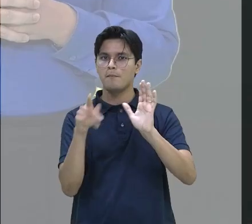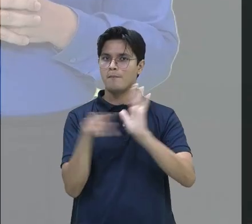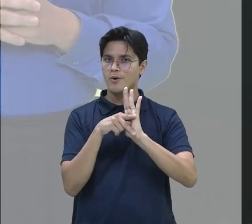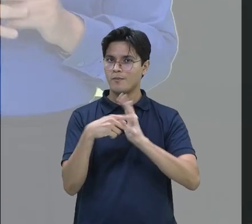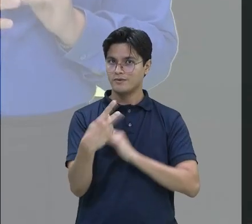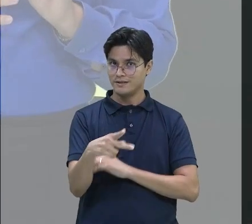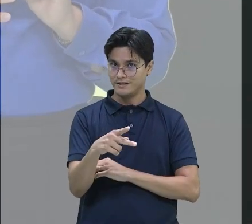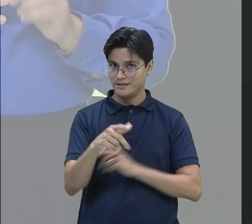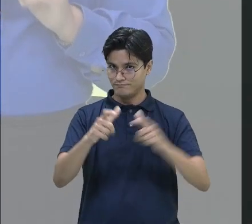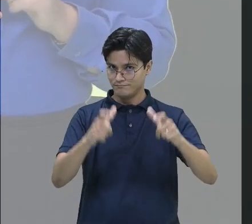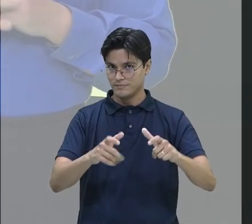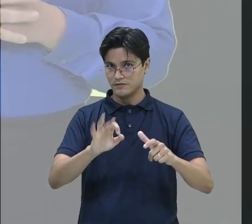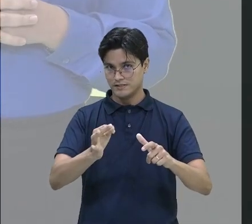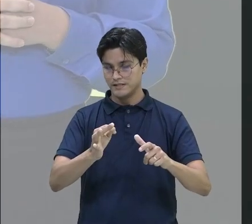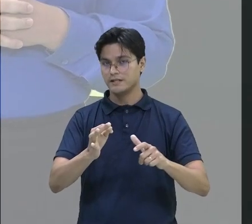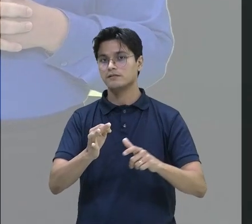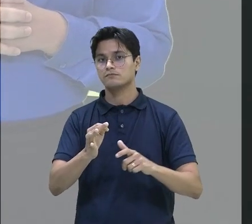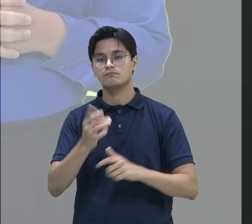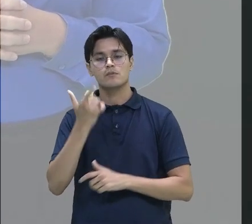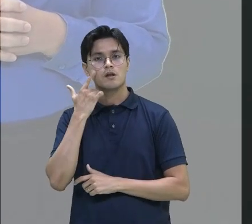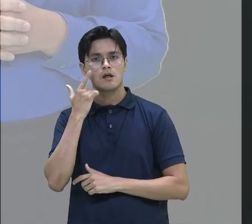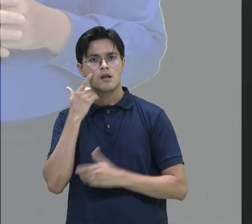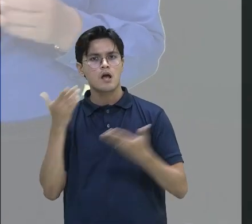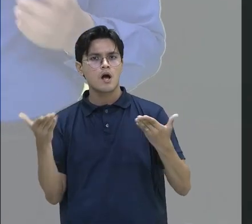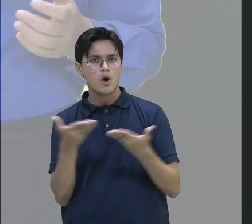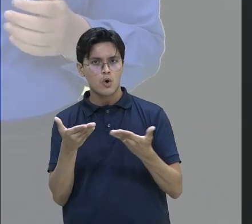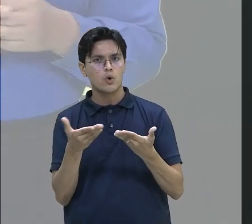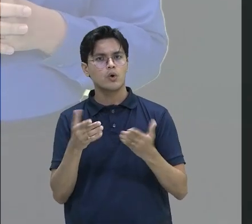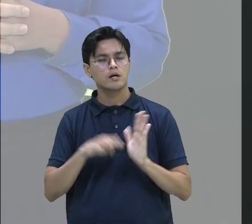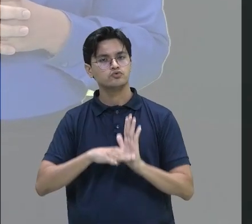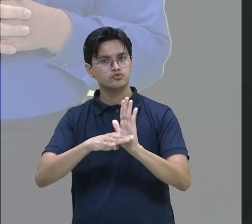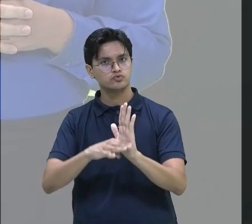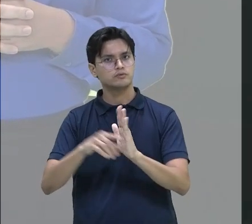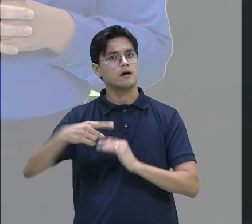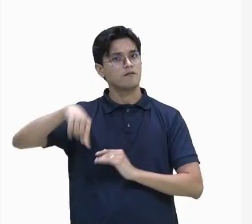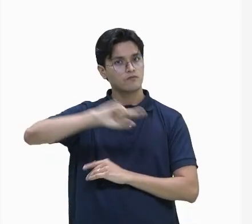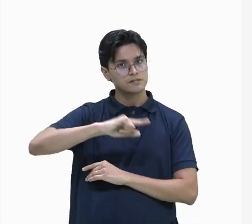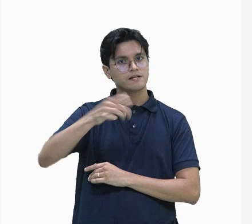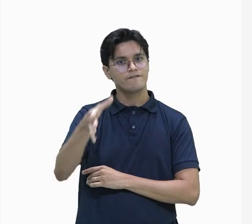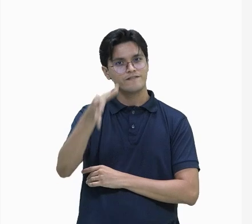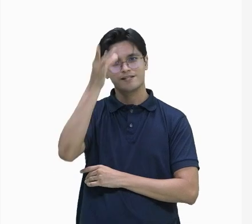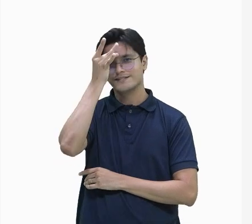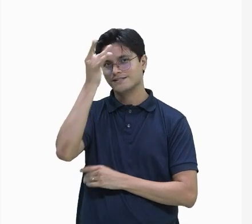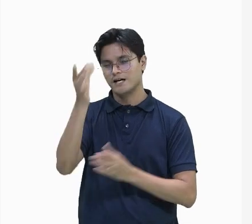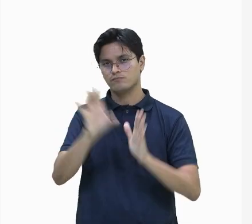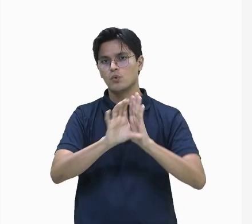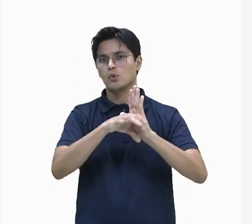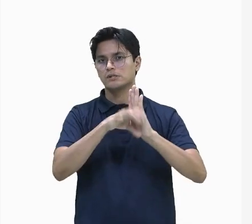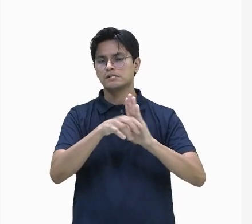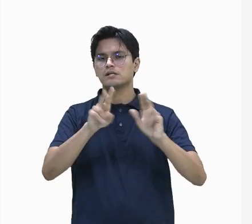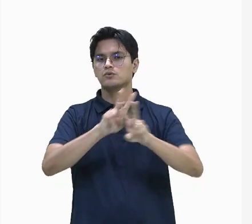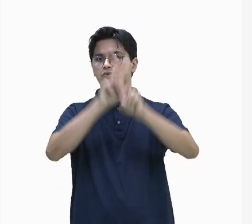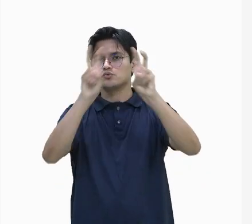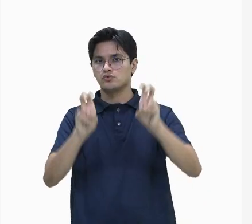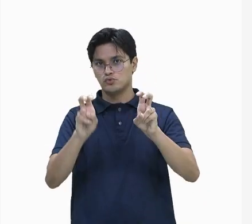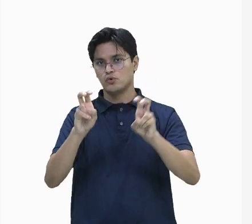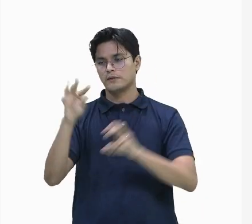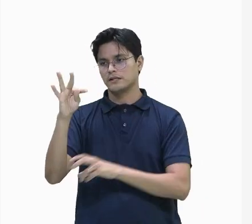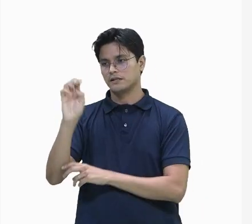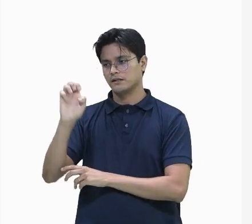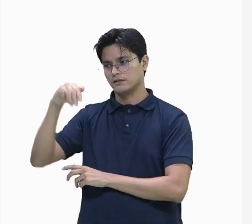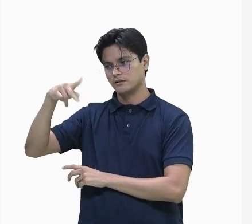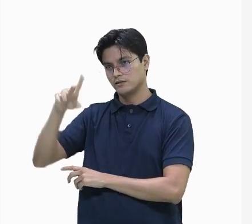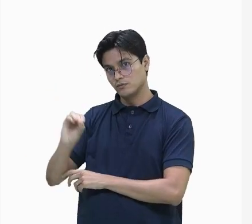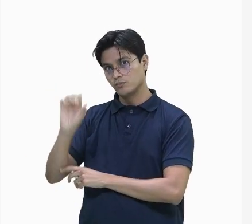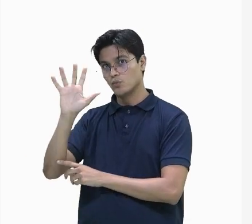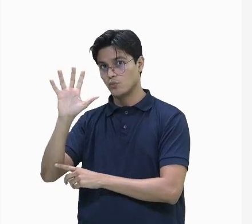Vamos ver aqui para você fixar os nossos conceitos sobre tempo e